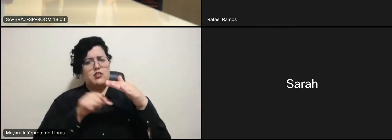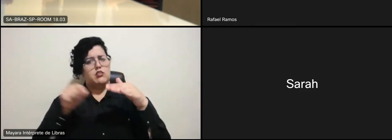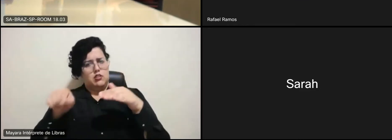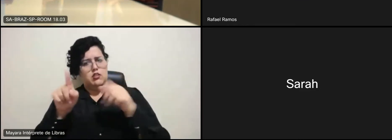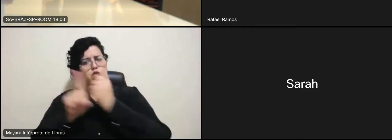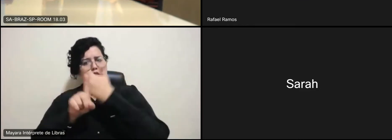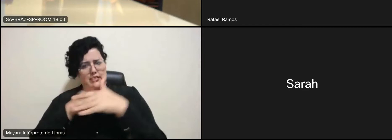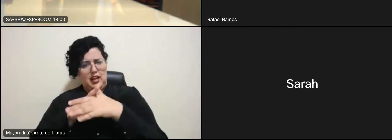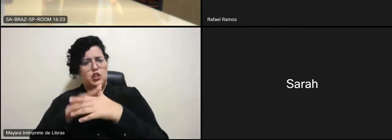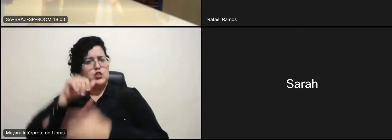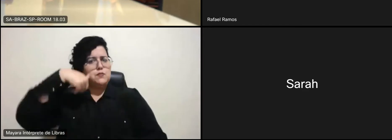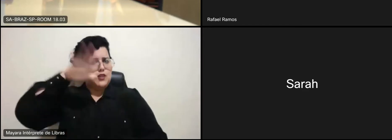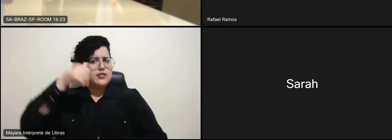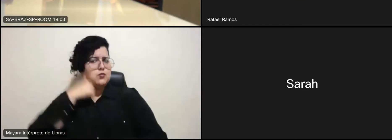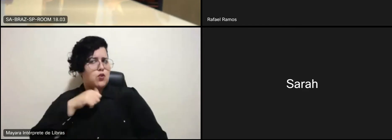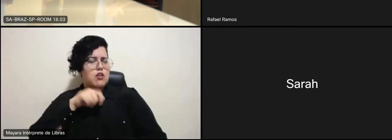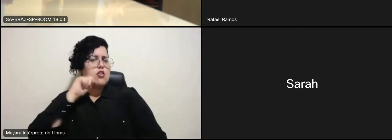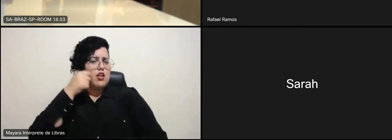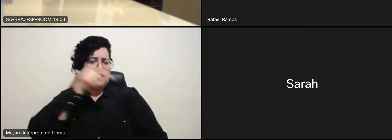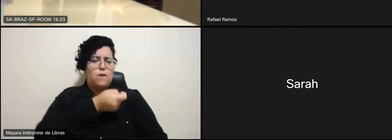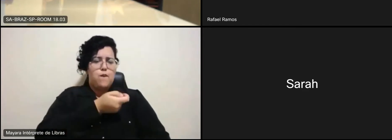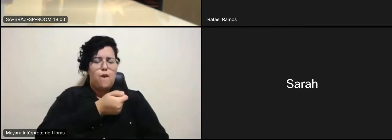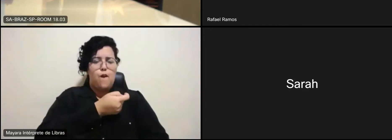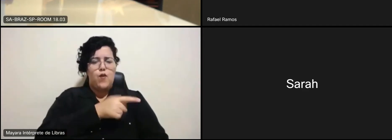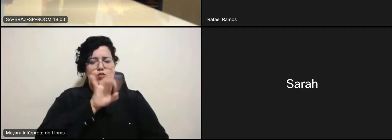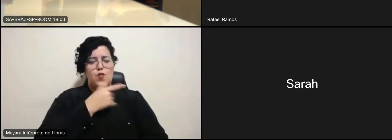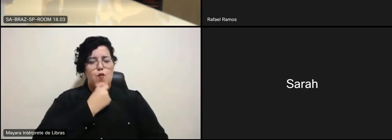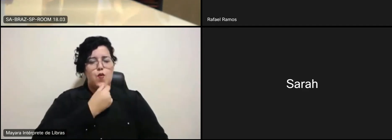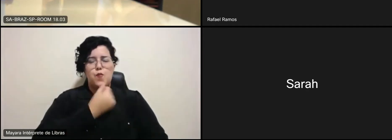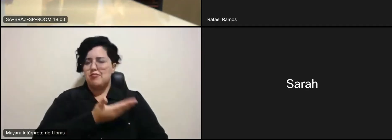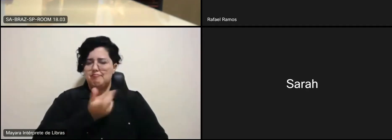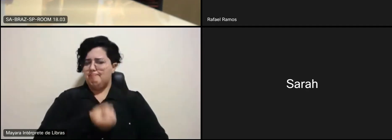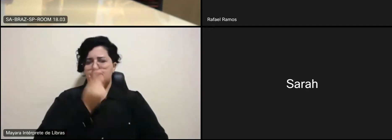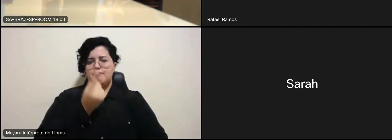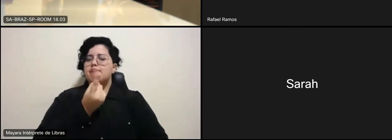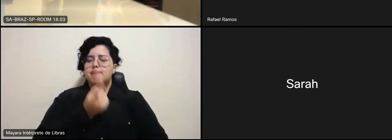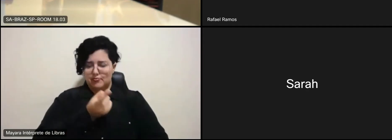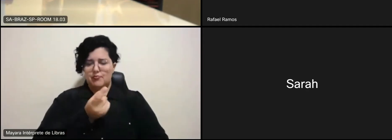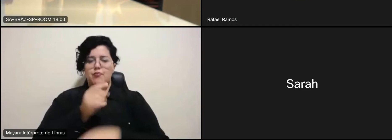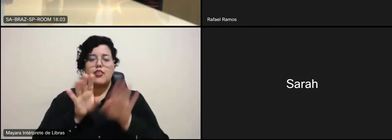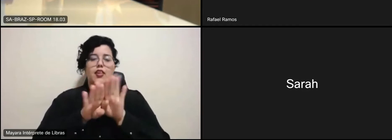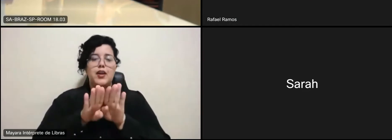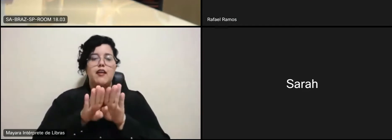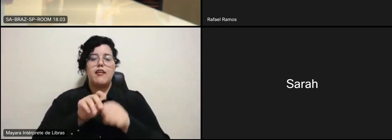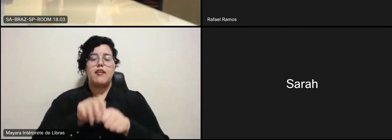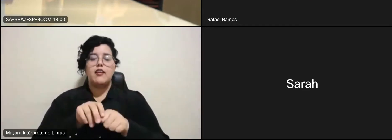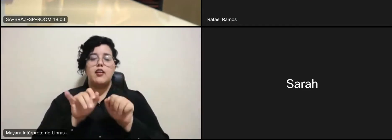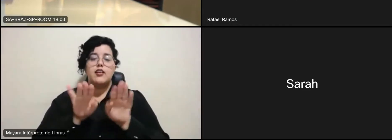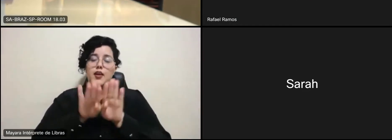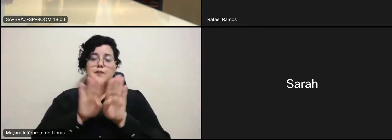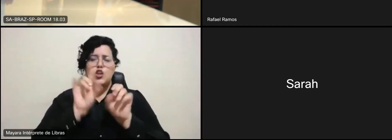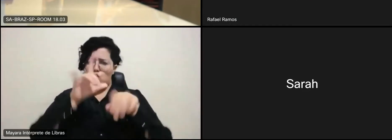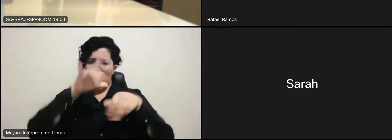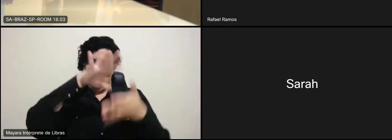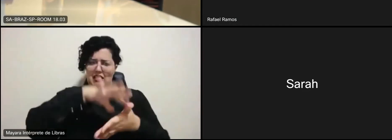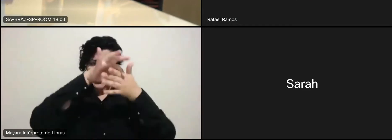mais da metade dos colaboradores mulheres? Ou, e eu não tô falando nem da questão de alta gestão, estou falando